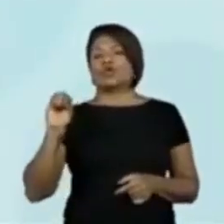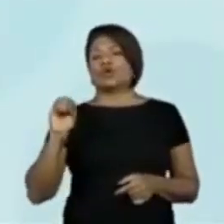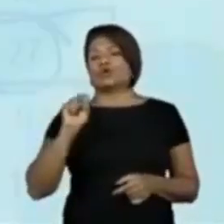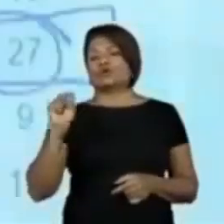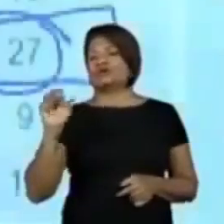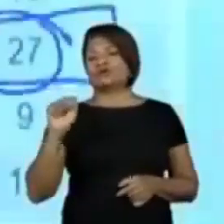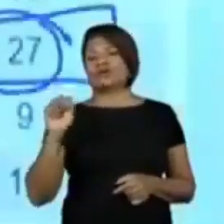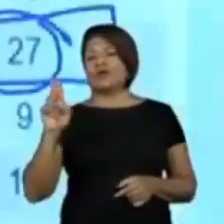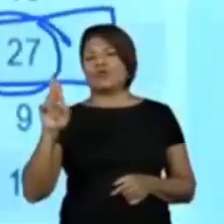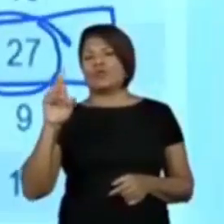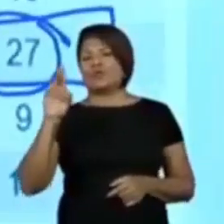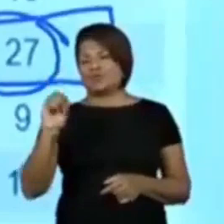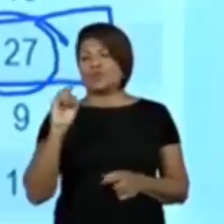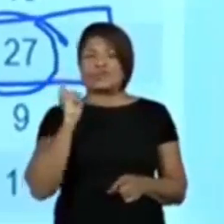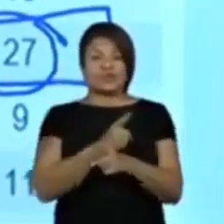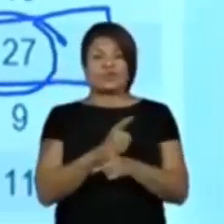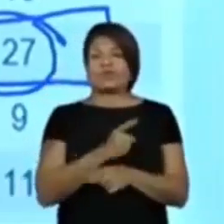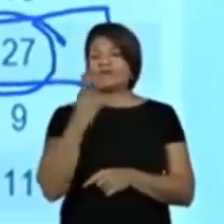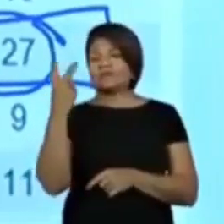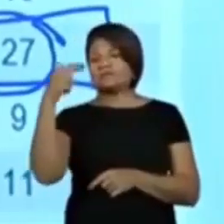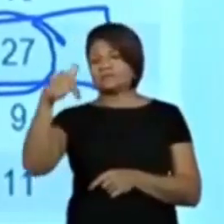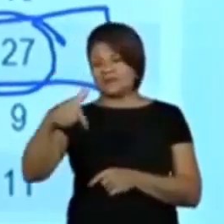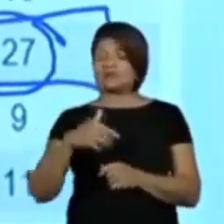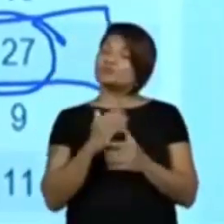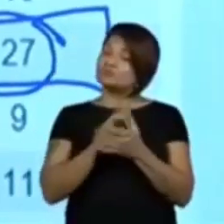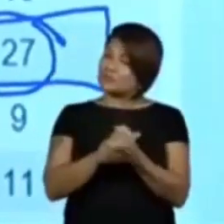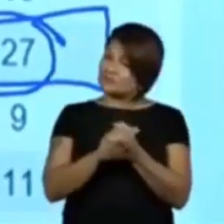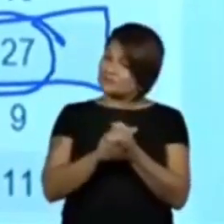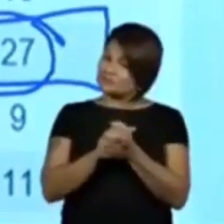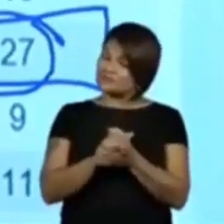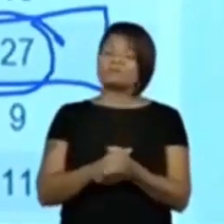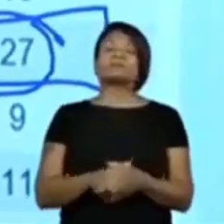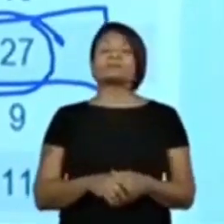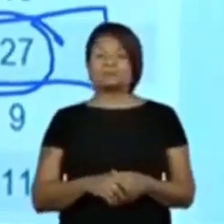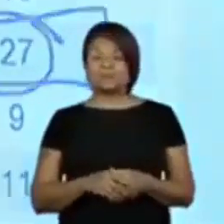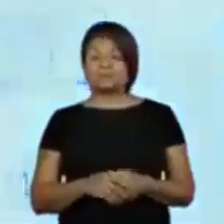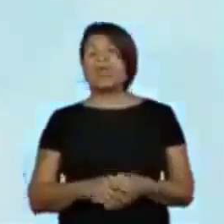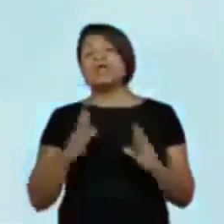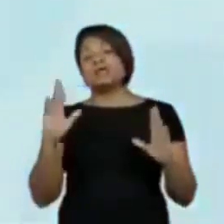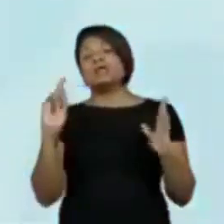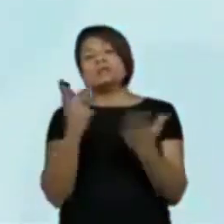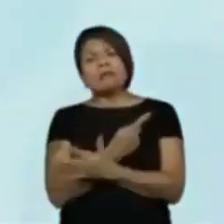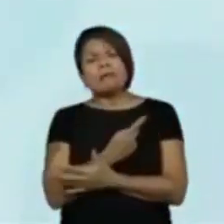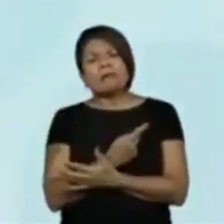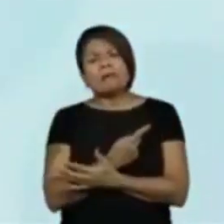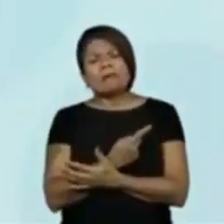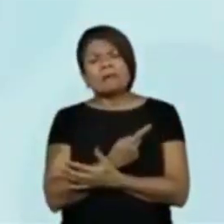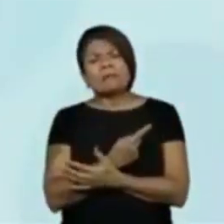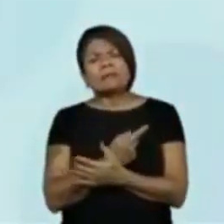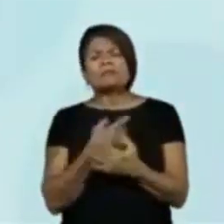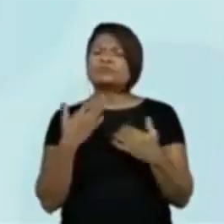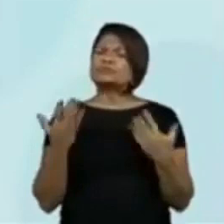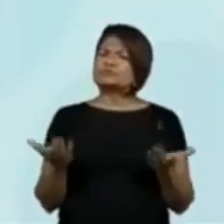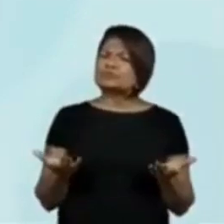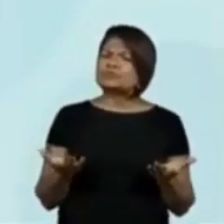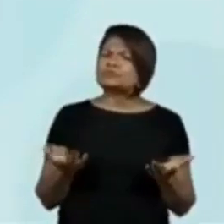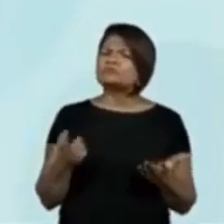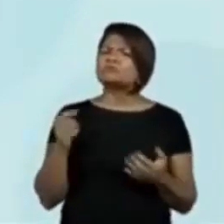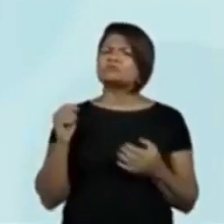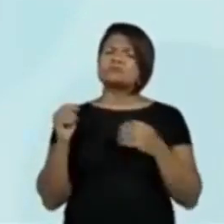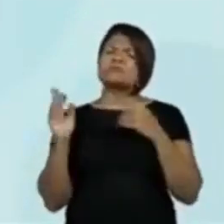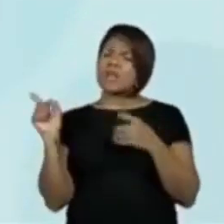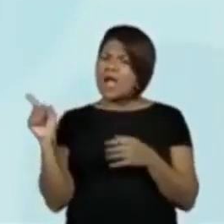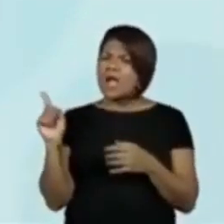encontro 27. Muito bem. E, de repente, a partir